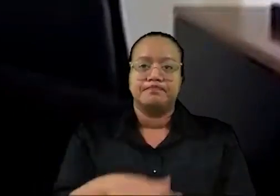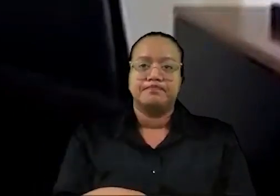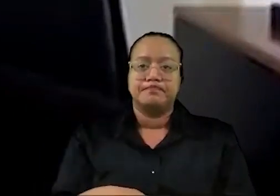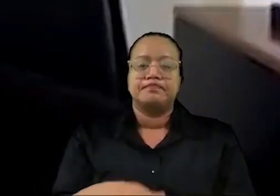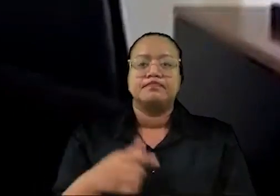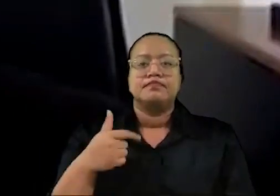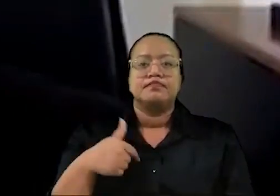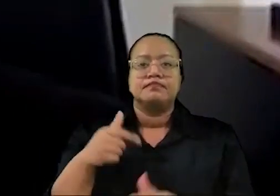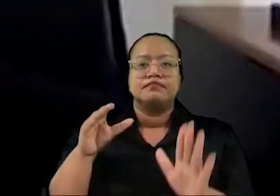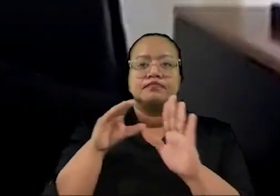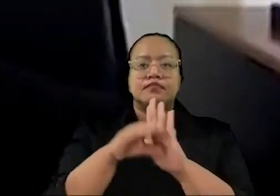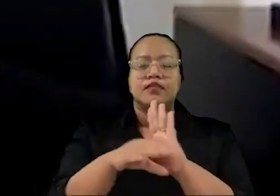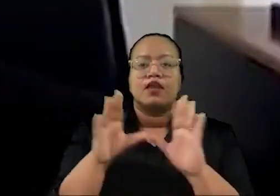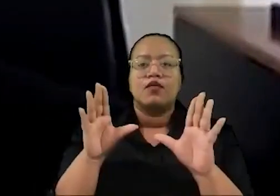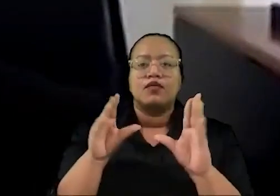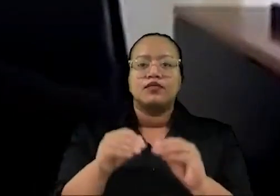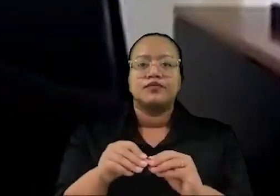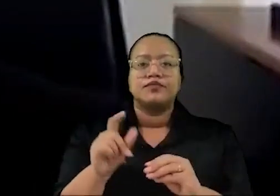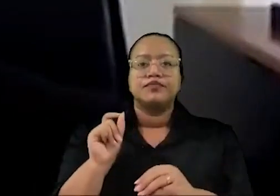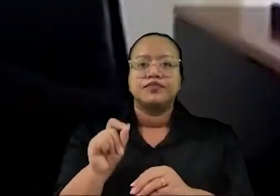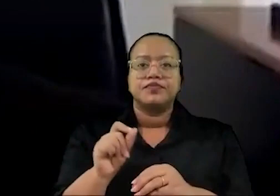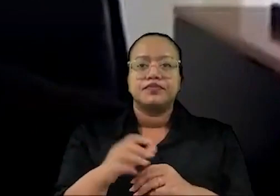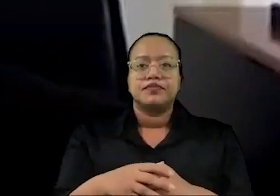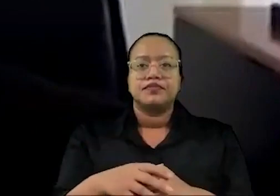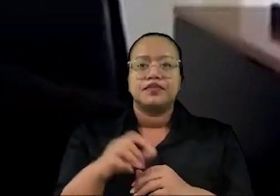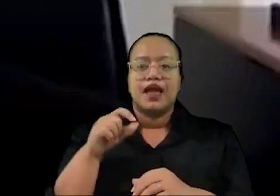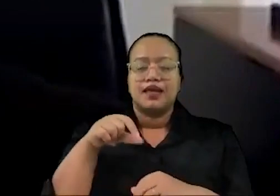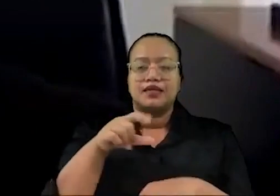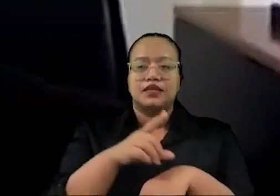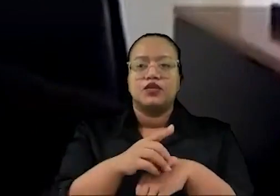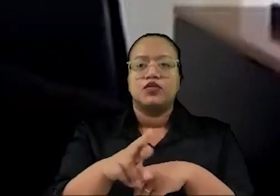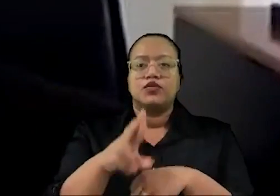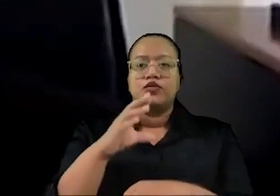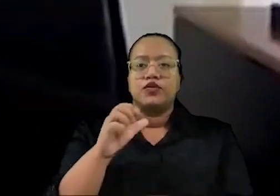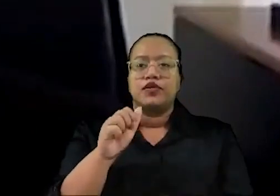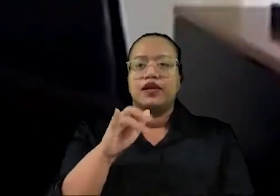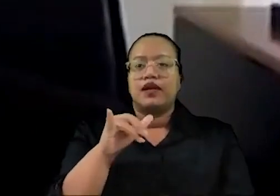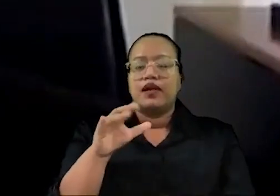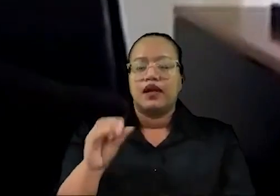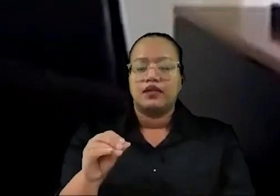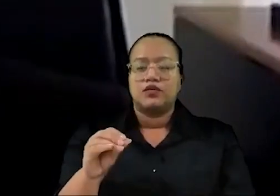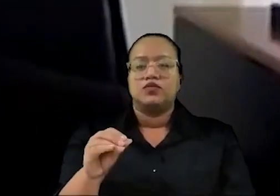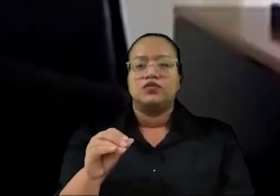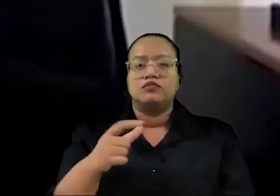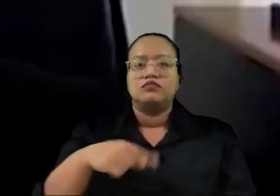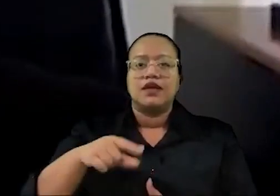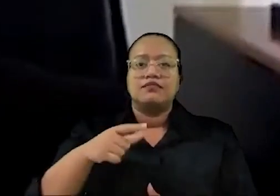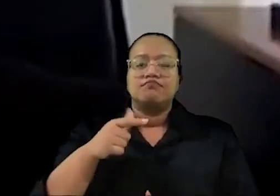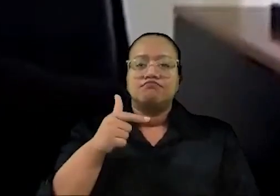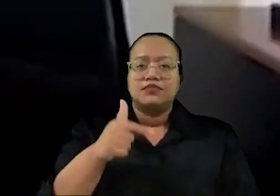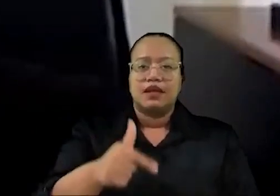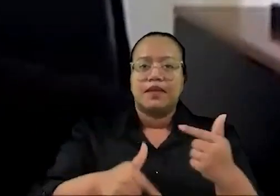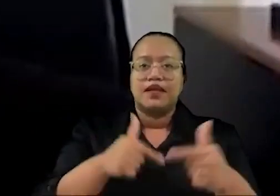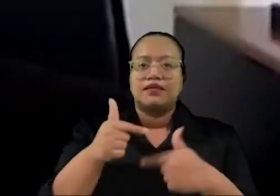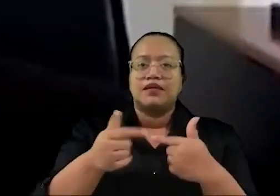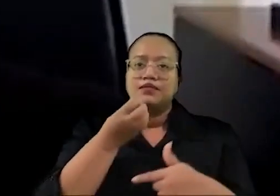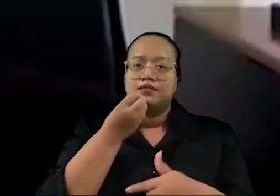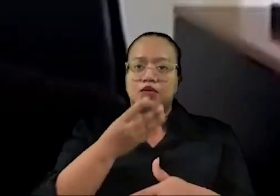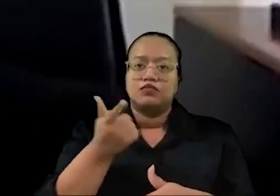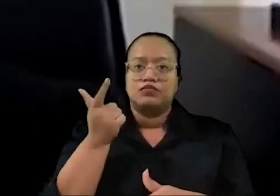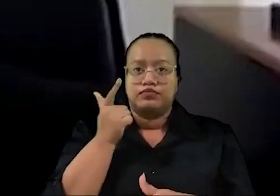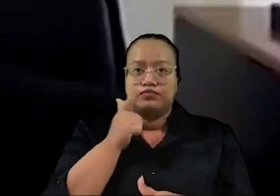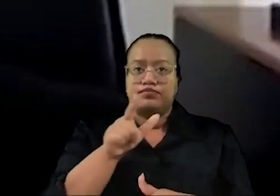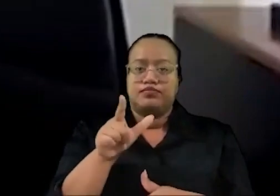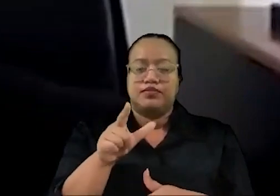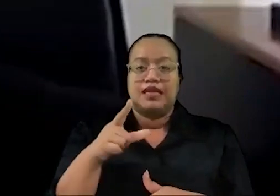também trabalhado, Caio, aqui, e eu penso que tem sido bem exitoso, tem uma equipe especializada na